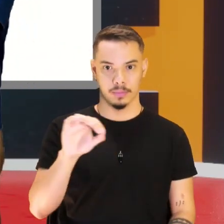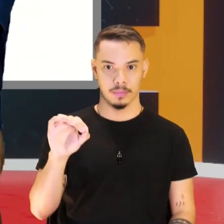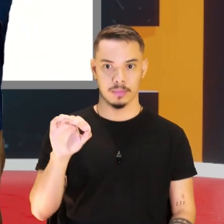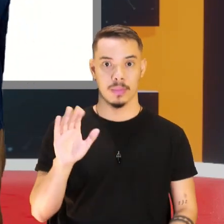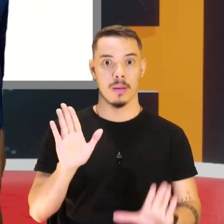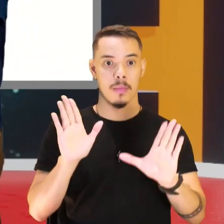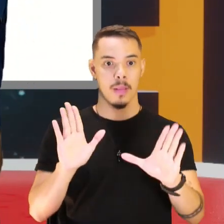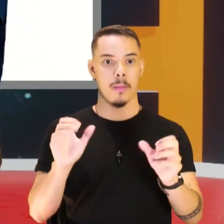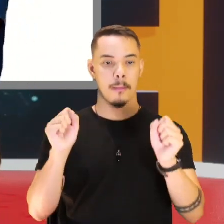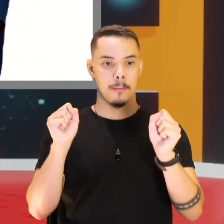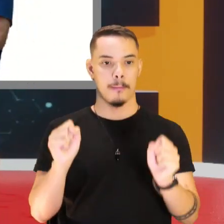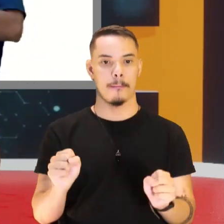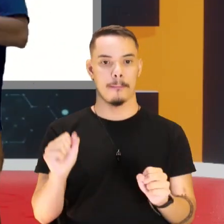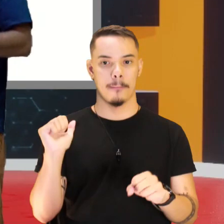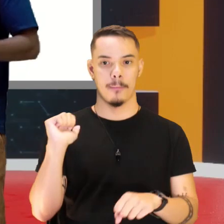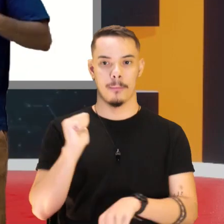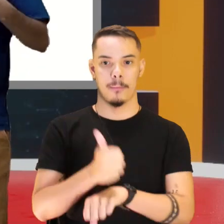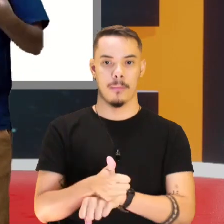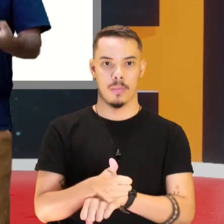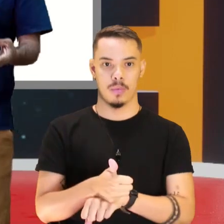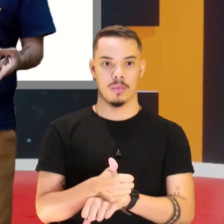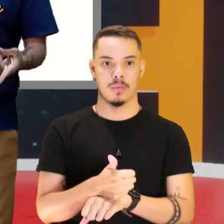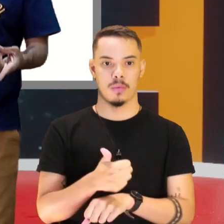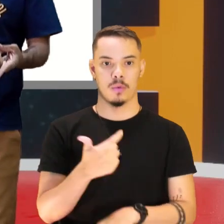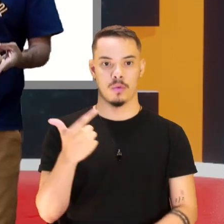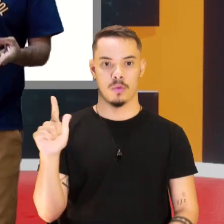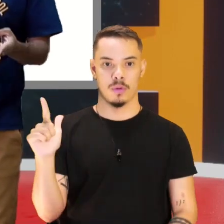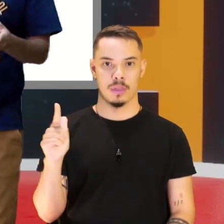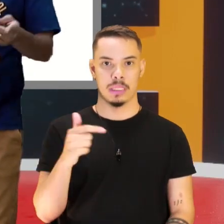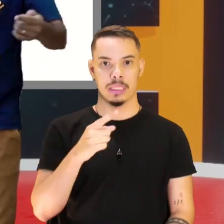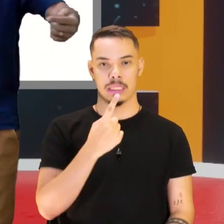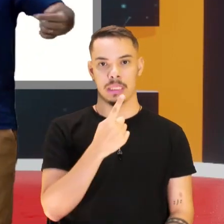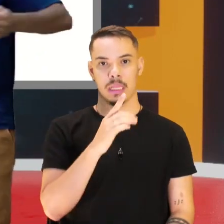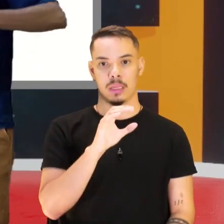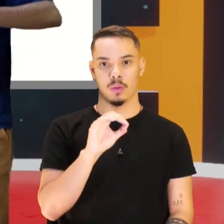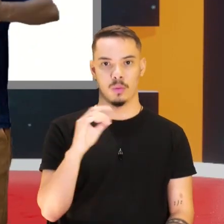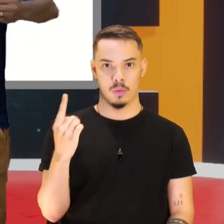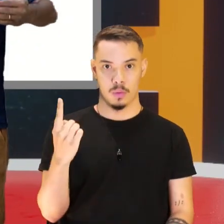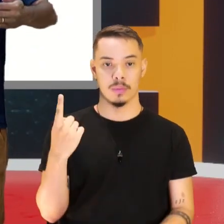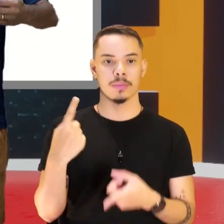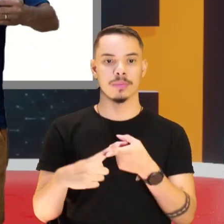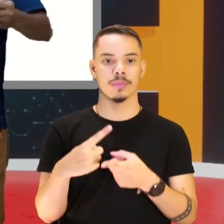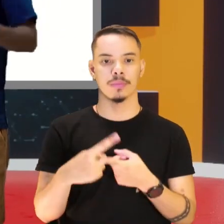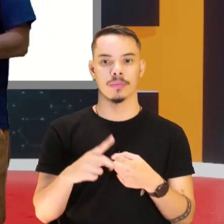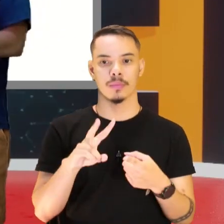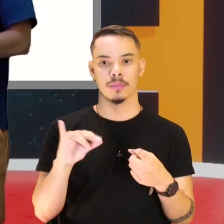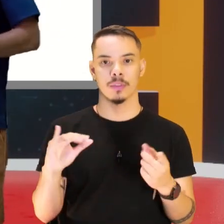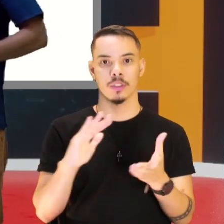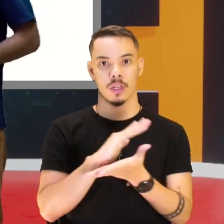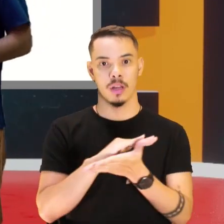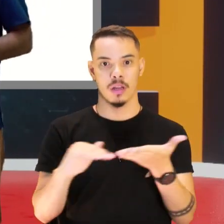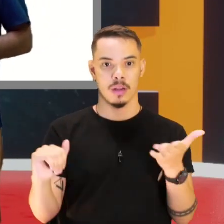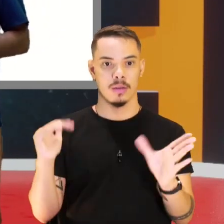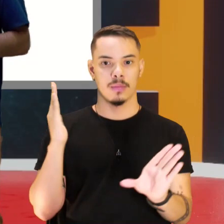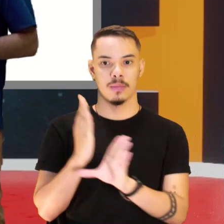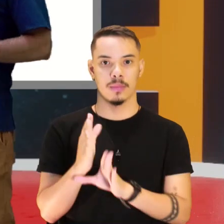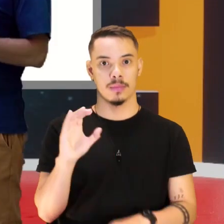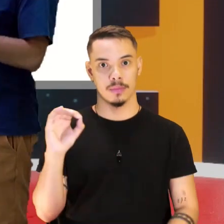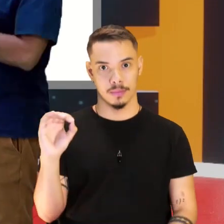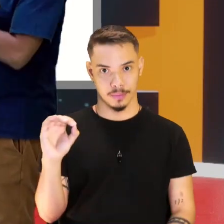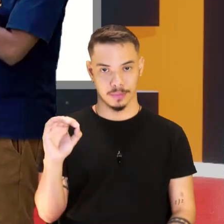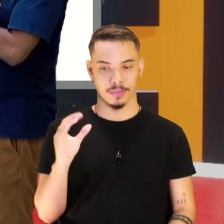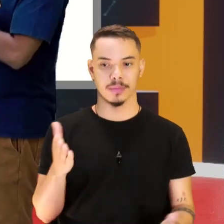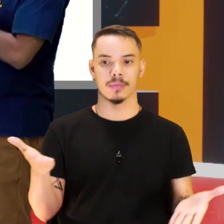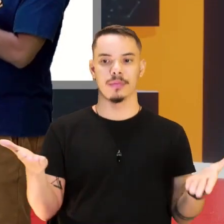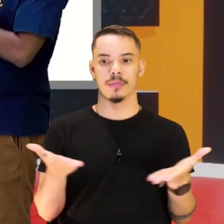mas poderia estar ocupando a posição 101. 101. Por quê? Porque ele vai deslocado por conta do zero.